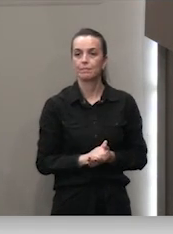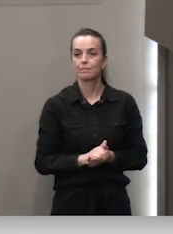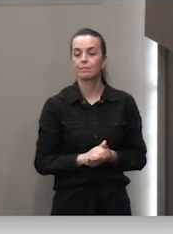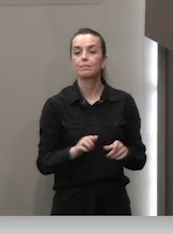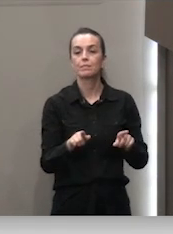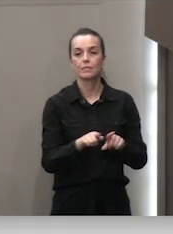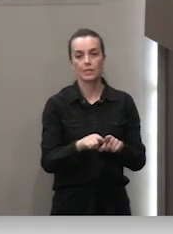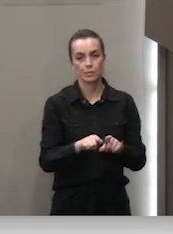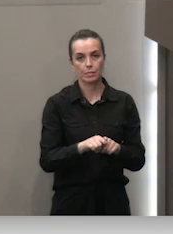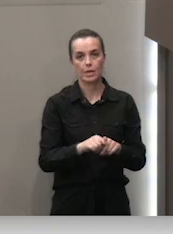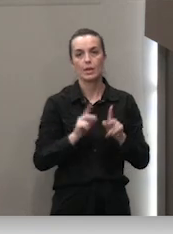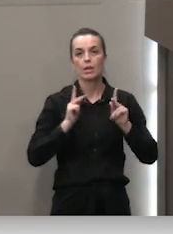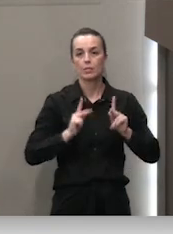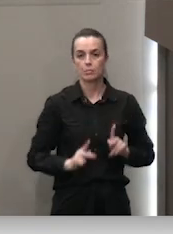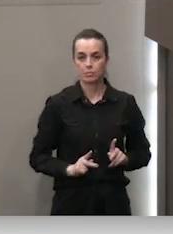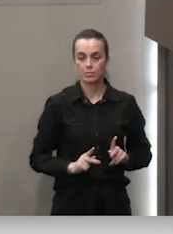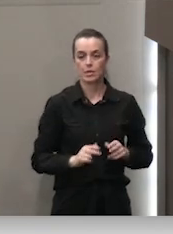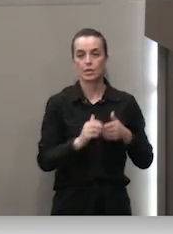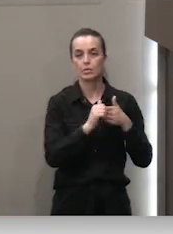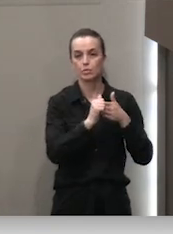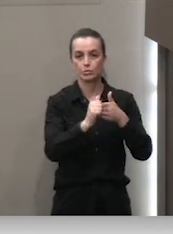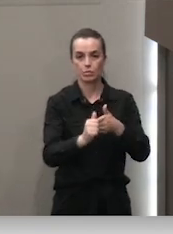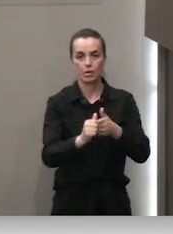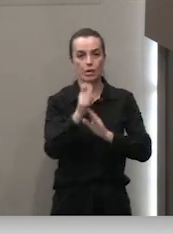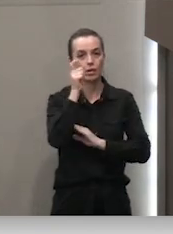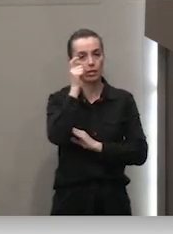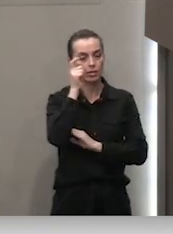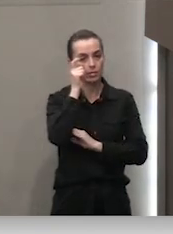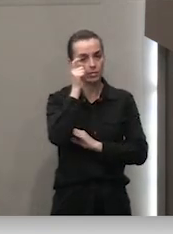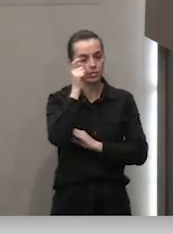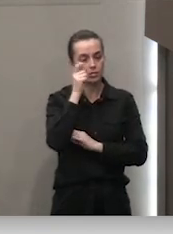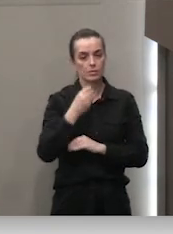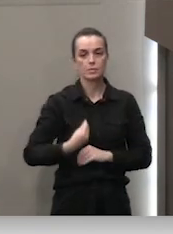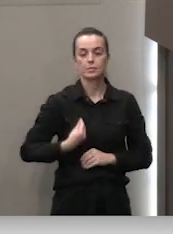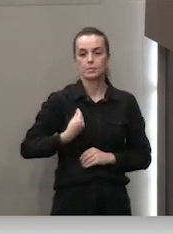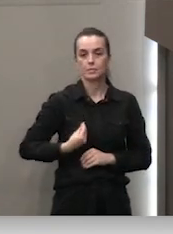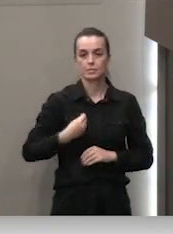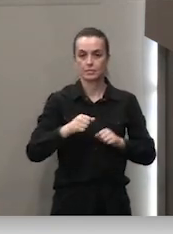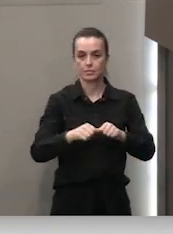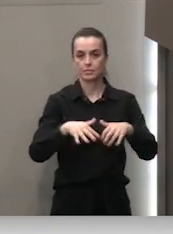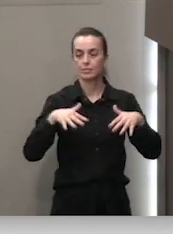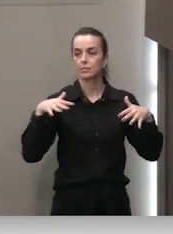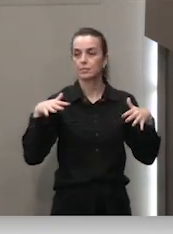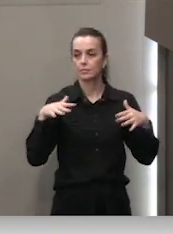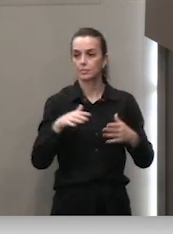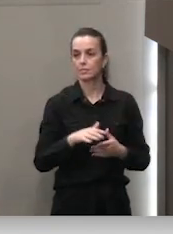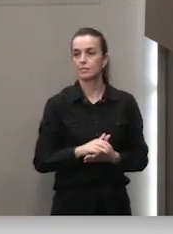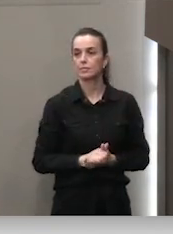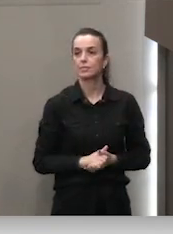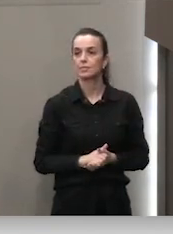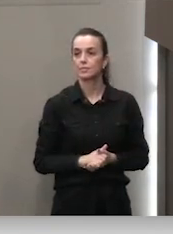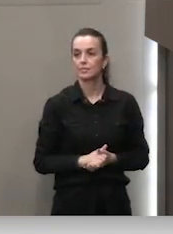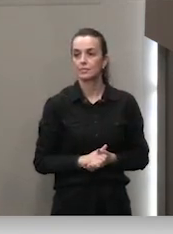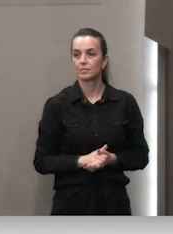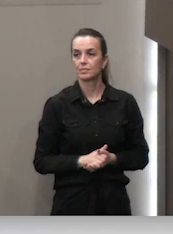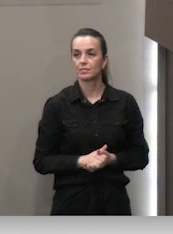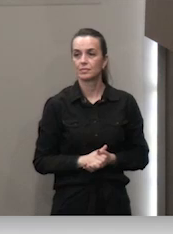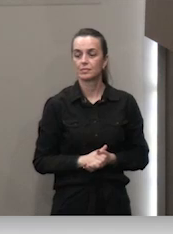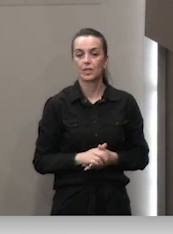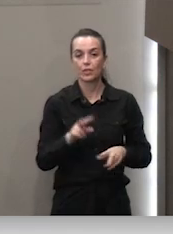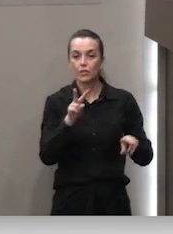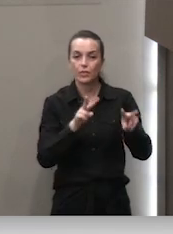demais pessoas que nos acompanham na tarde de hoje aqui no plenário. Vejo aqui os familiares